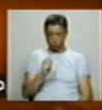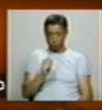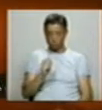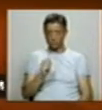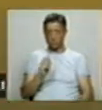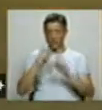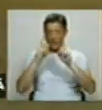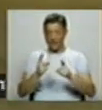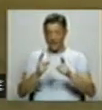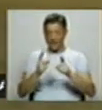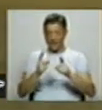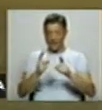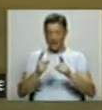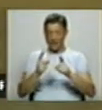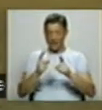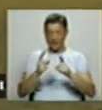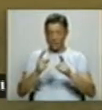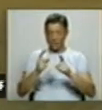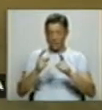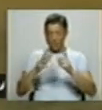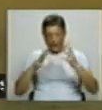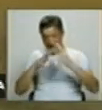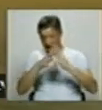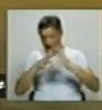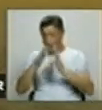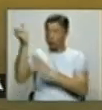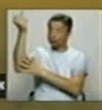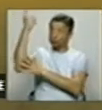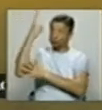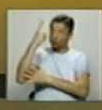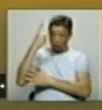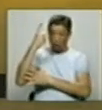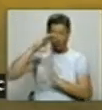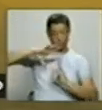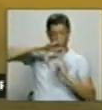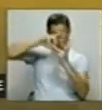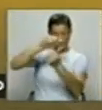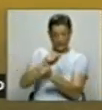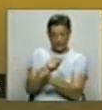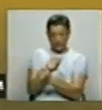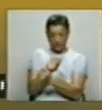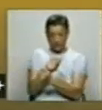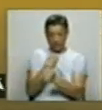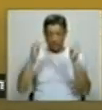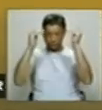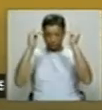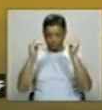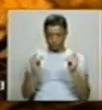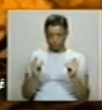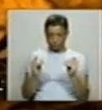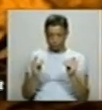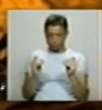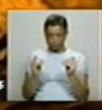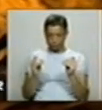albedo é, no fundo, a quantidade de radiação solar que é refletida pelo planeta, está a descer, e a descer de uma